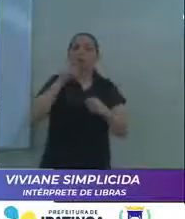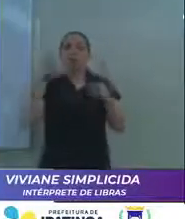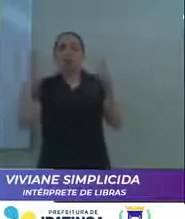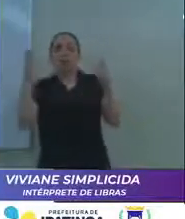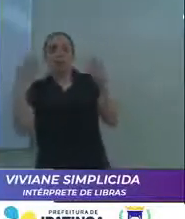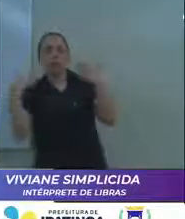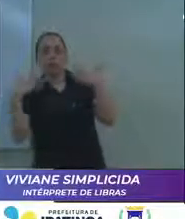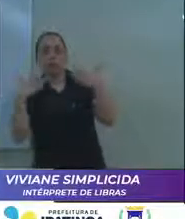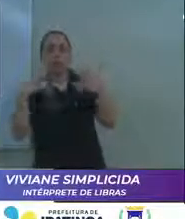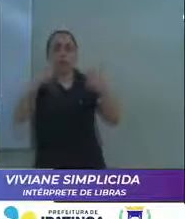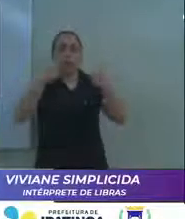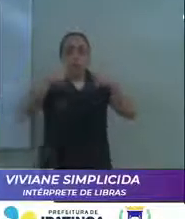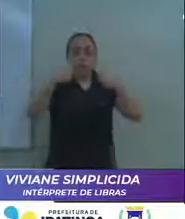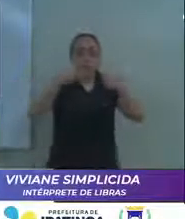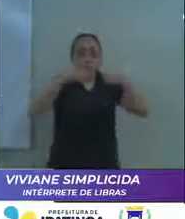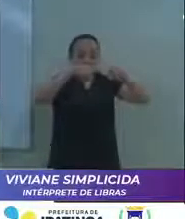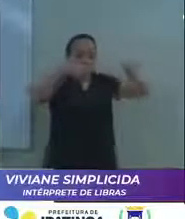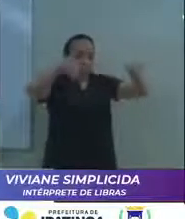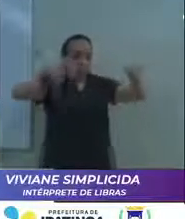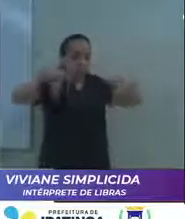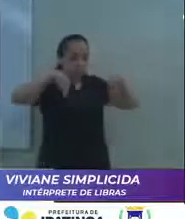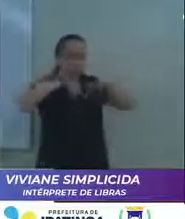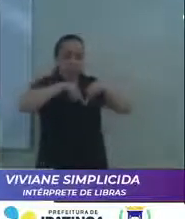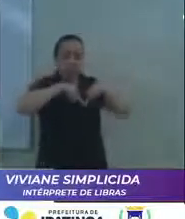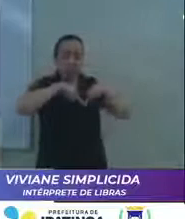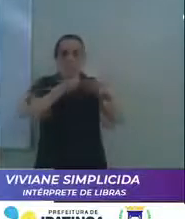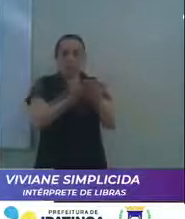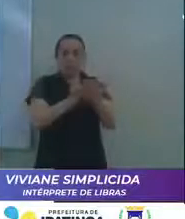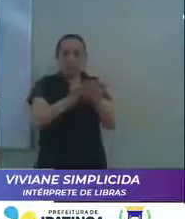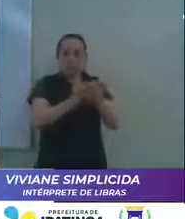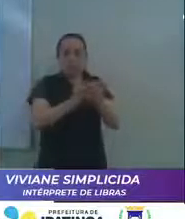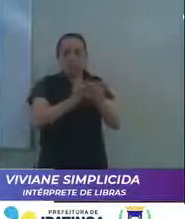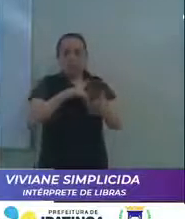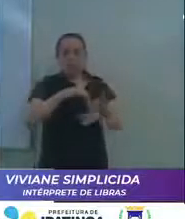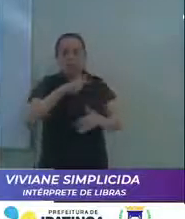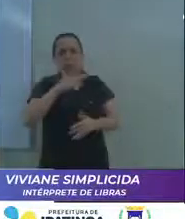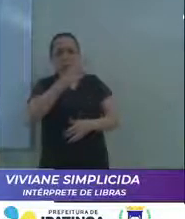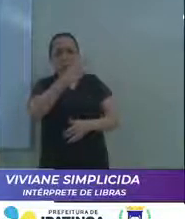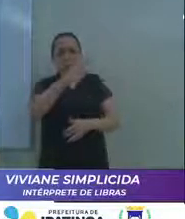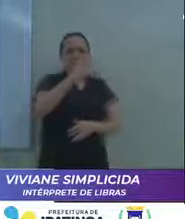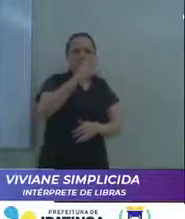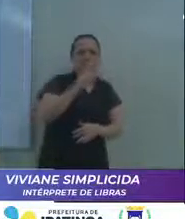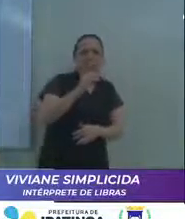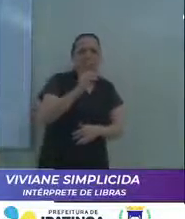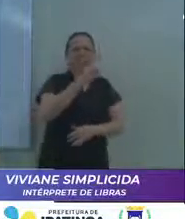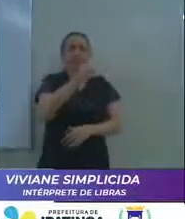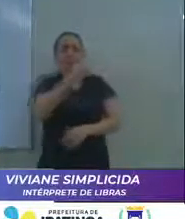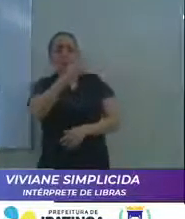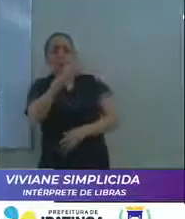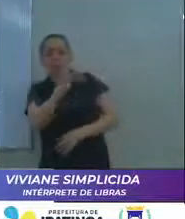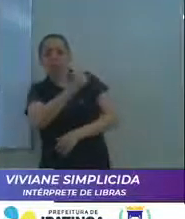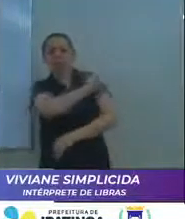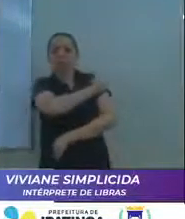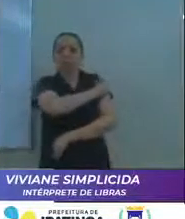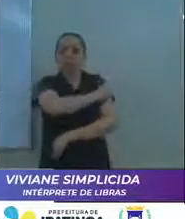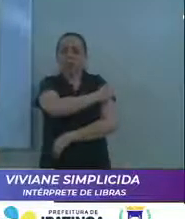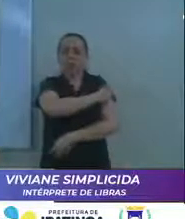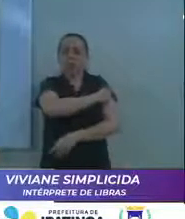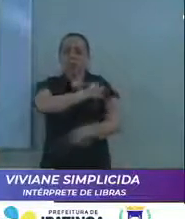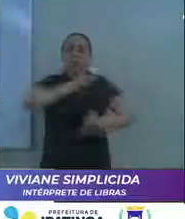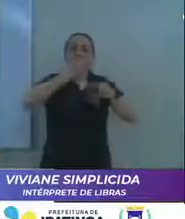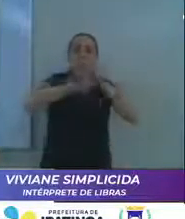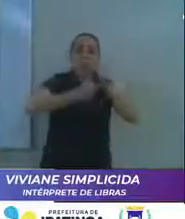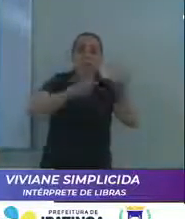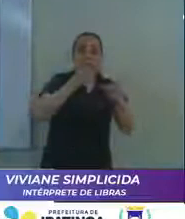aula no espaço grande, para 30, para 40 alunos, ou então uma sala de